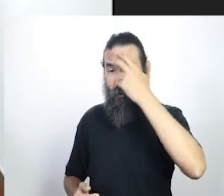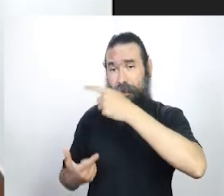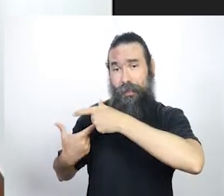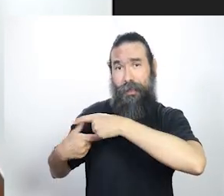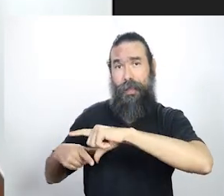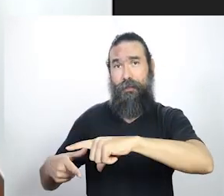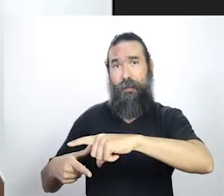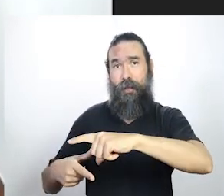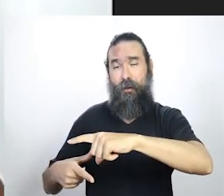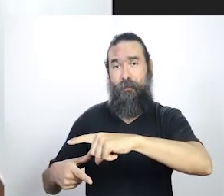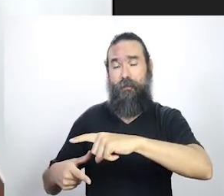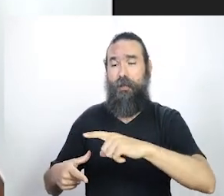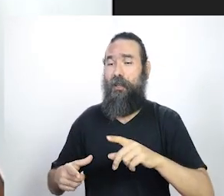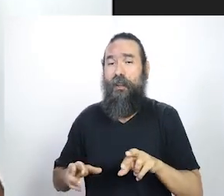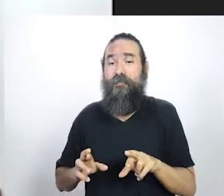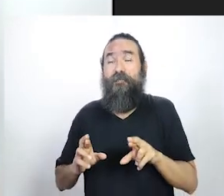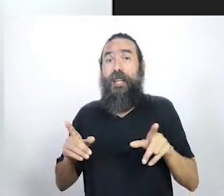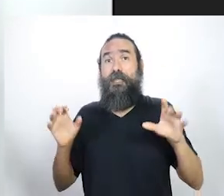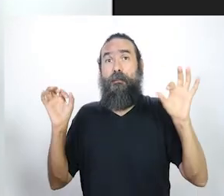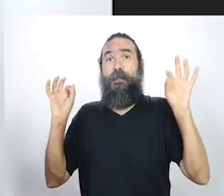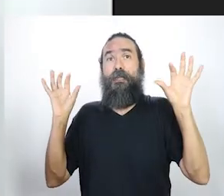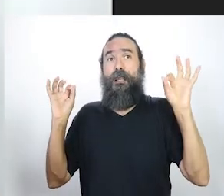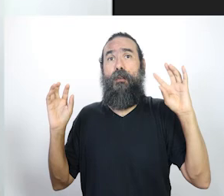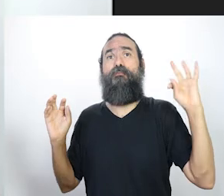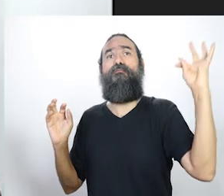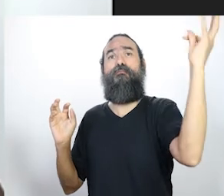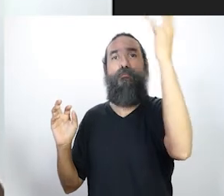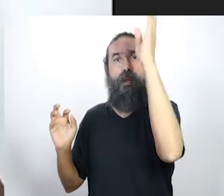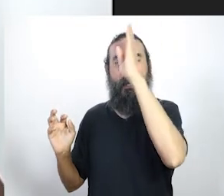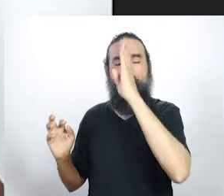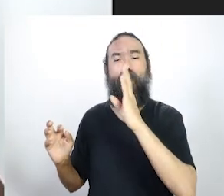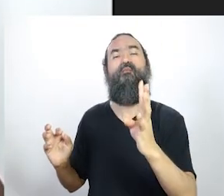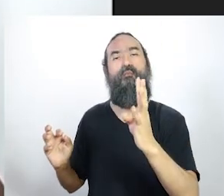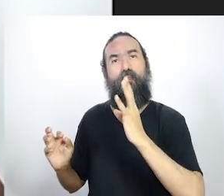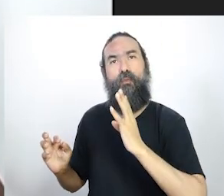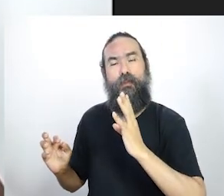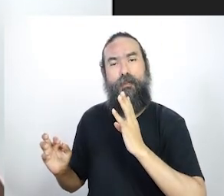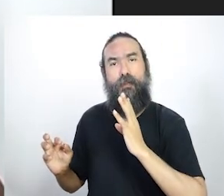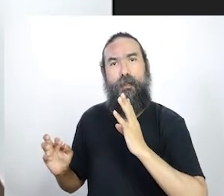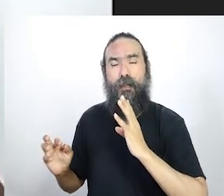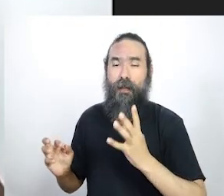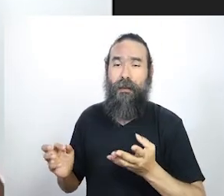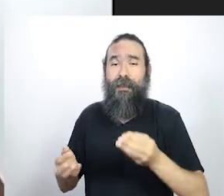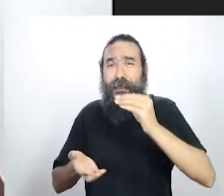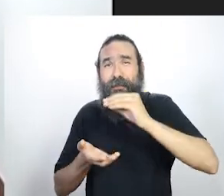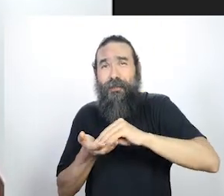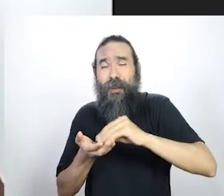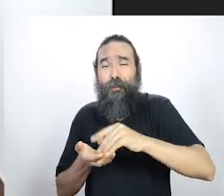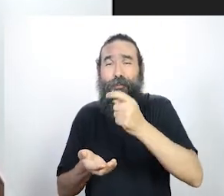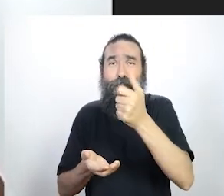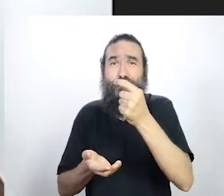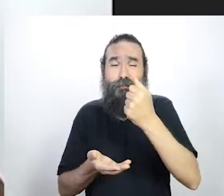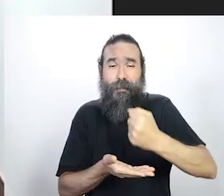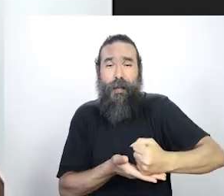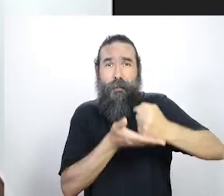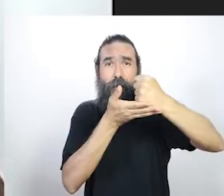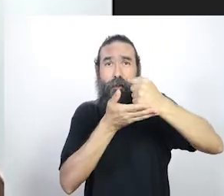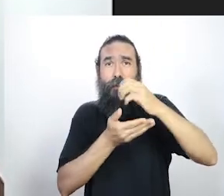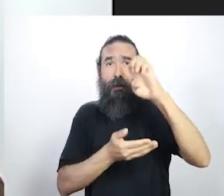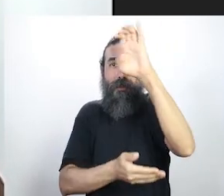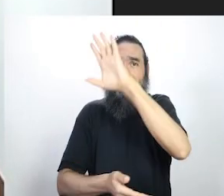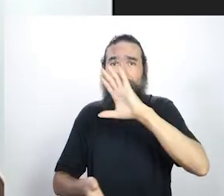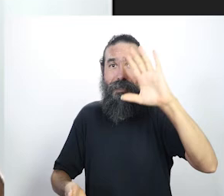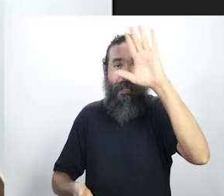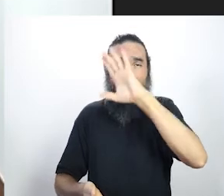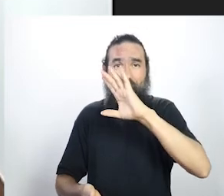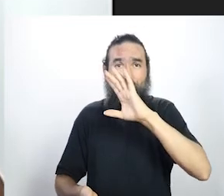cultural diferenciada que nós temos, apesar de não ser tão reconhecida no nosso próprio estado como uma das maiores romarias que a